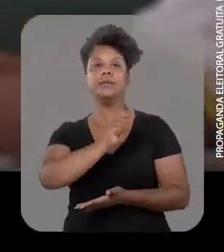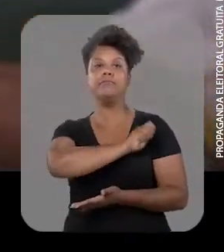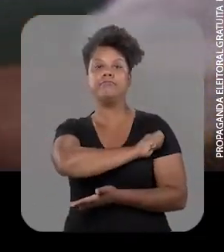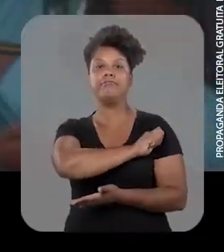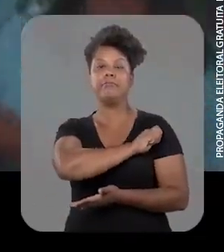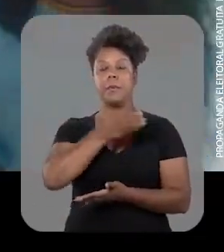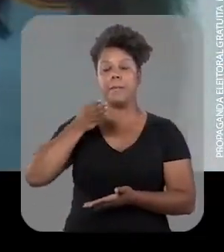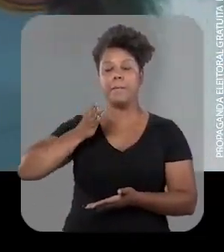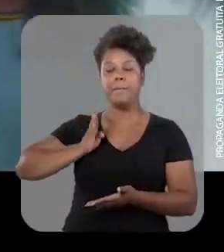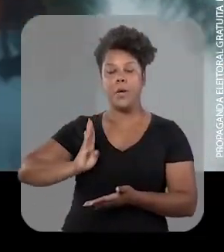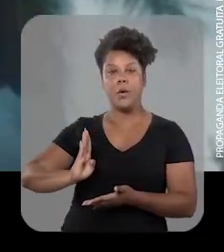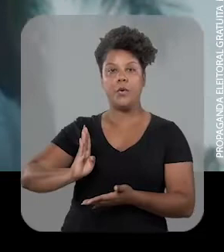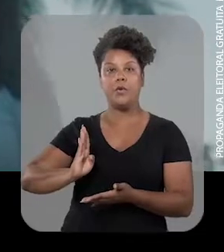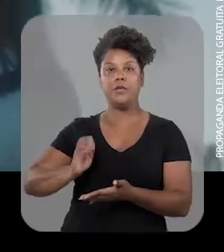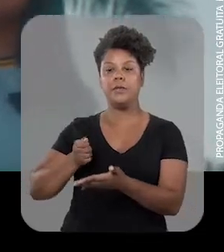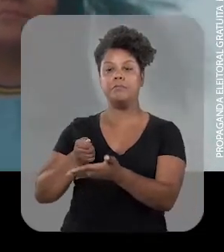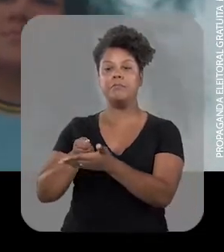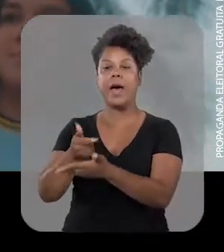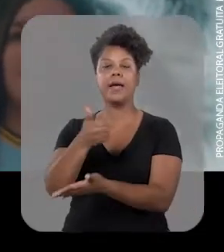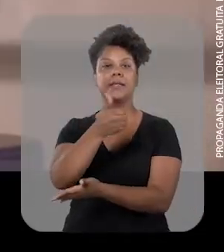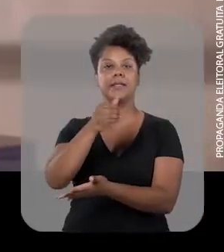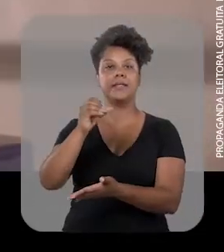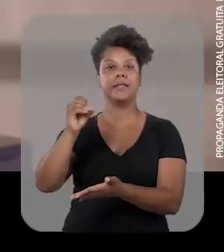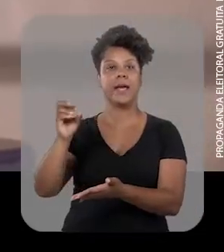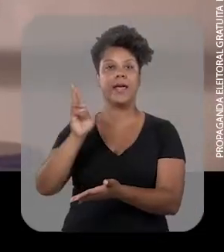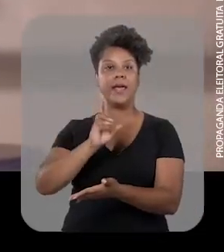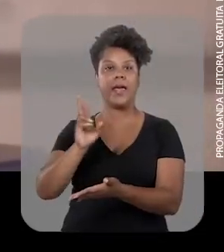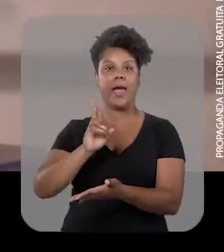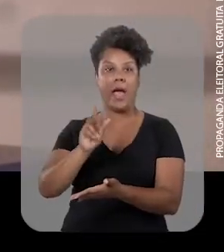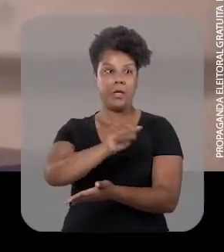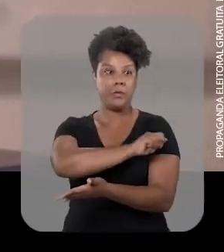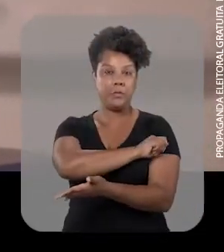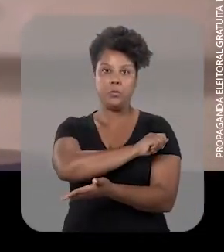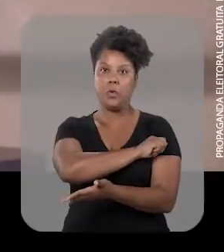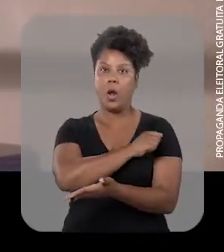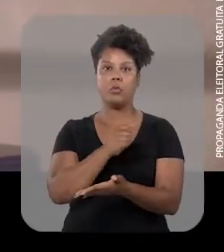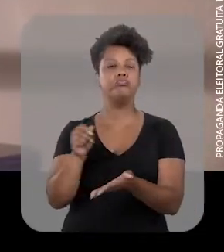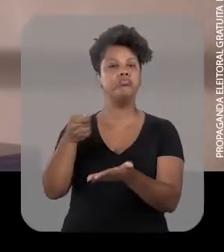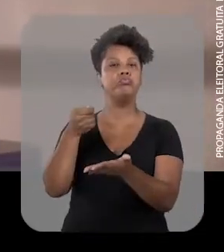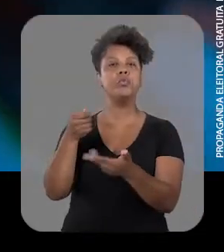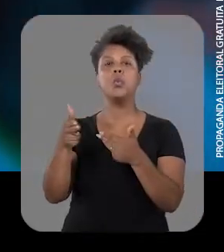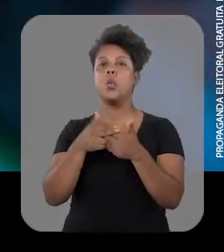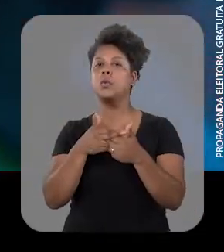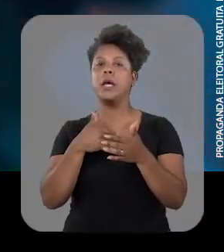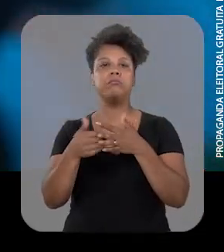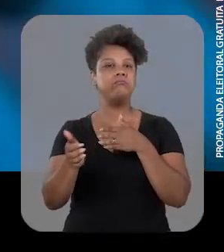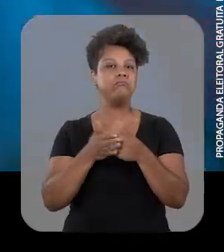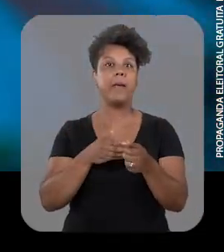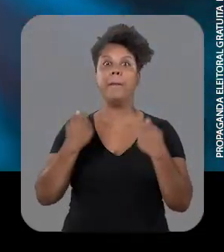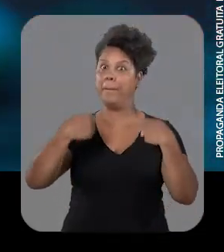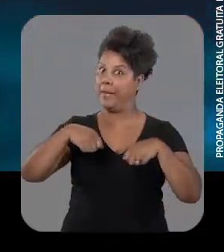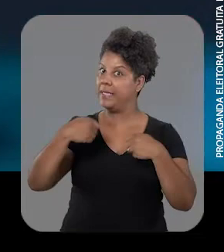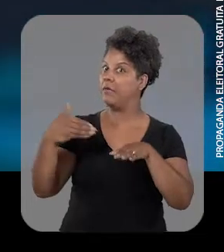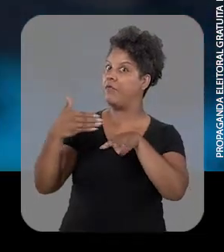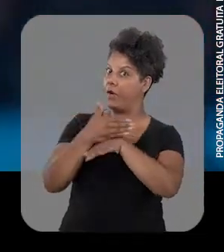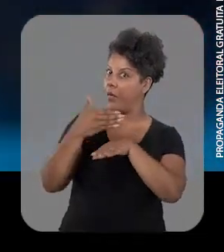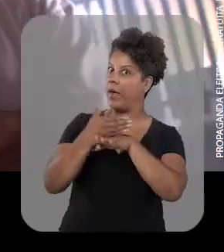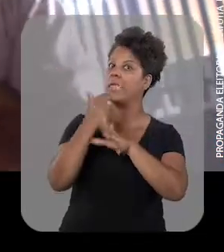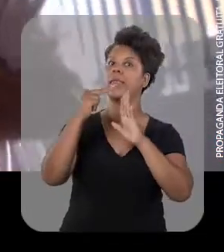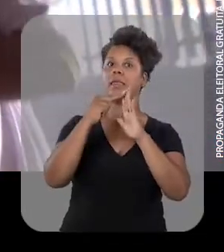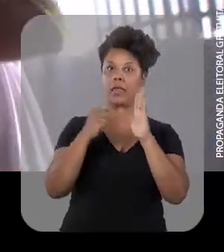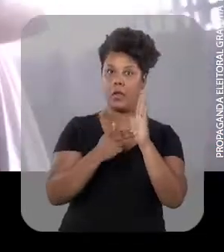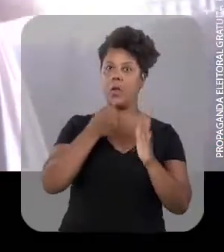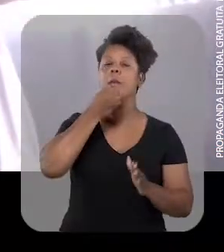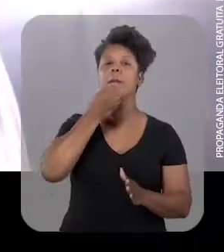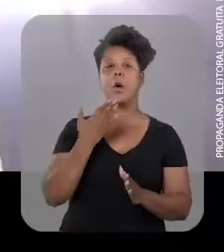pelo Bolsa Estudo, que garante R$100 para o estudante usar como quiser, desde que frequente e tenha bom desempenho nas aulas. Com